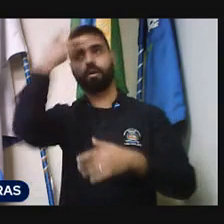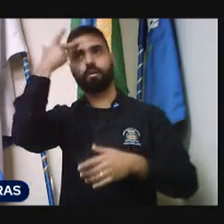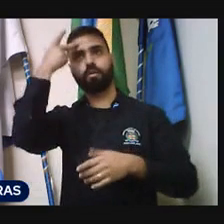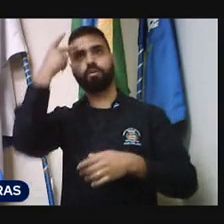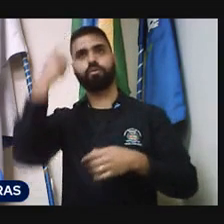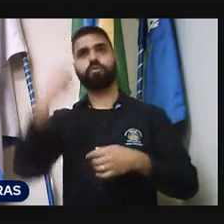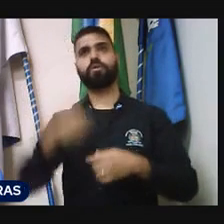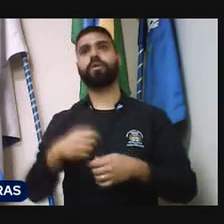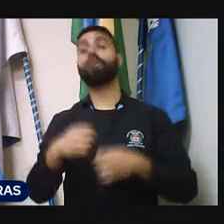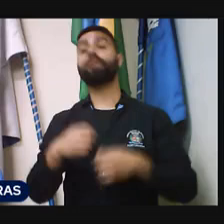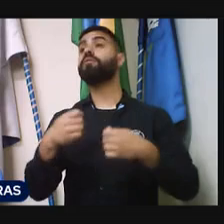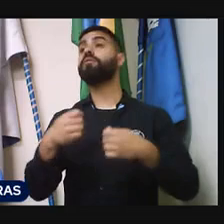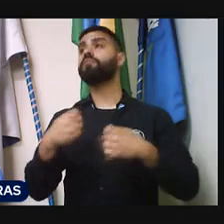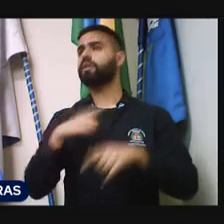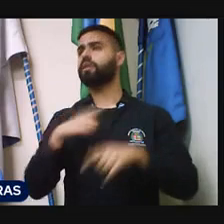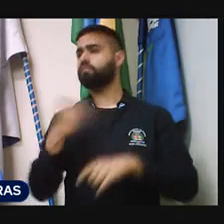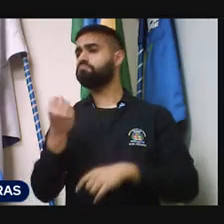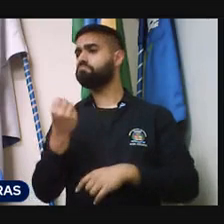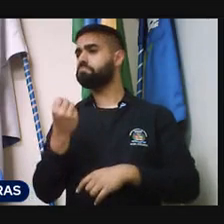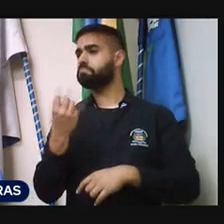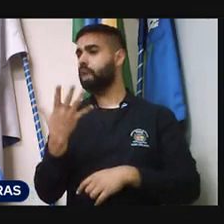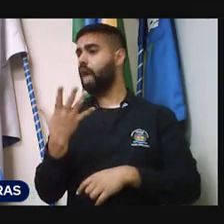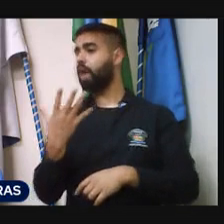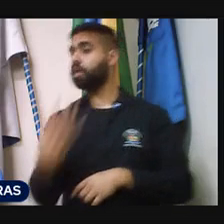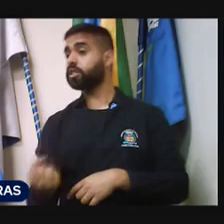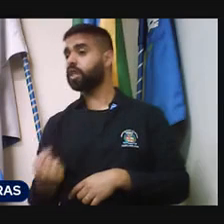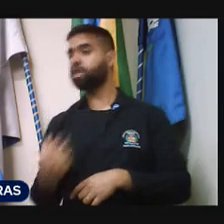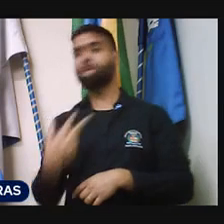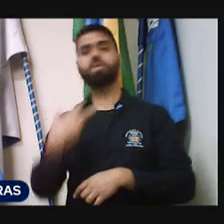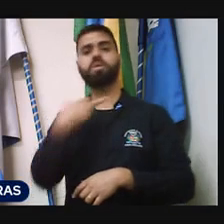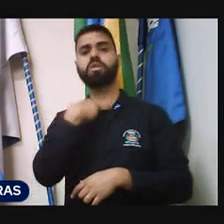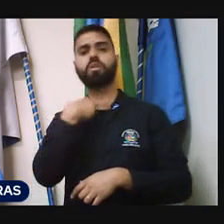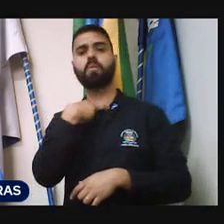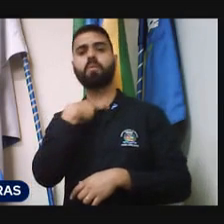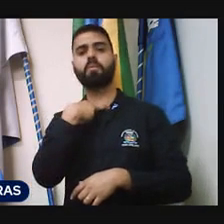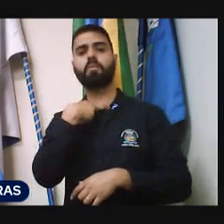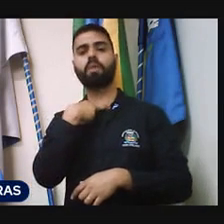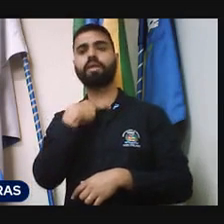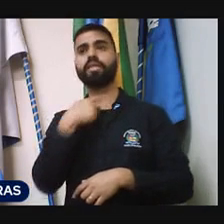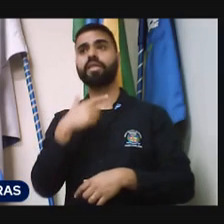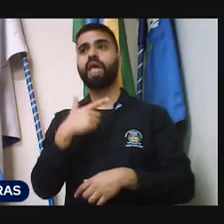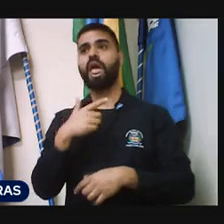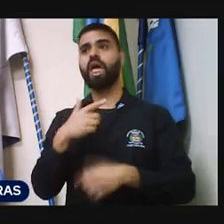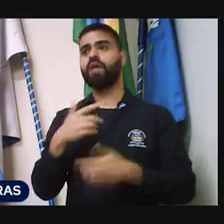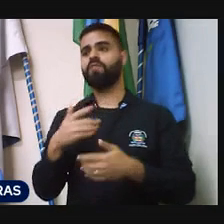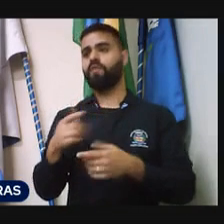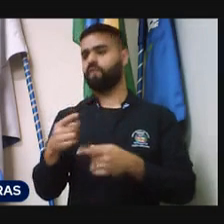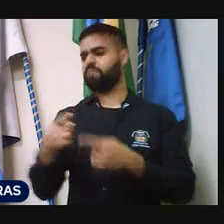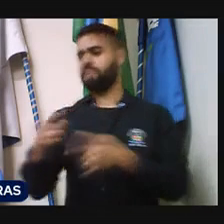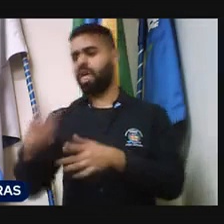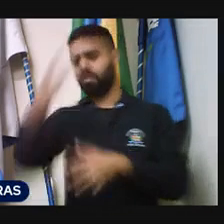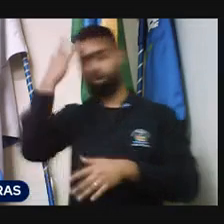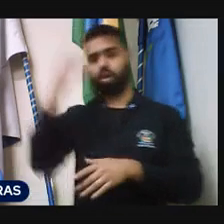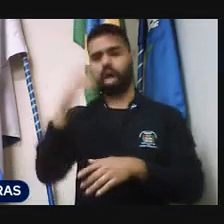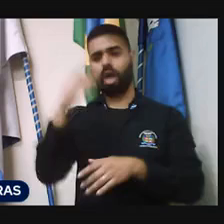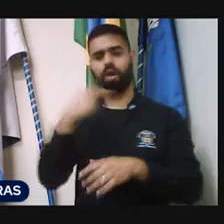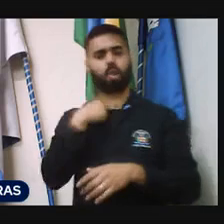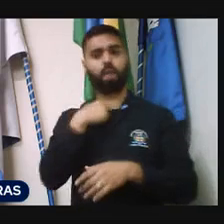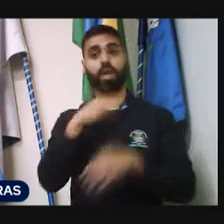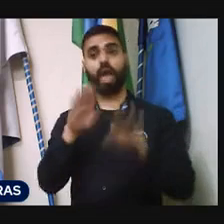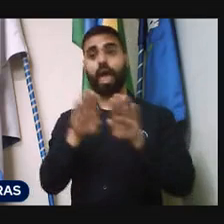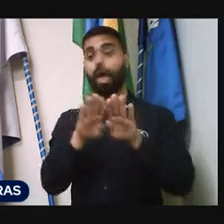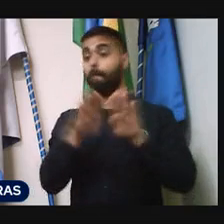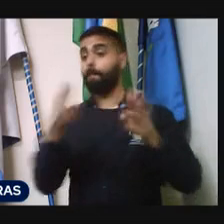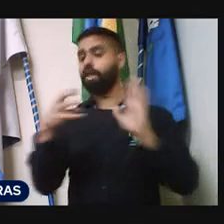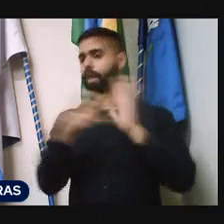tem brigada tem que ser aqui bem aceito e não pode ter nenhum tipo de discriminação com ninguém as portas da cama